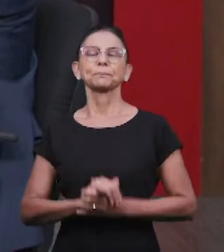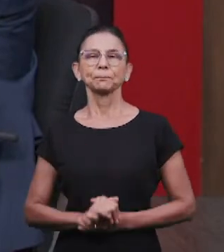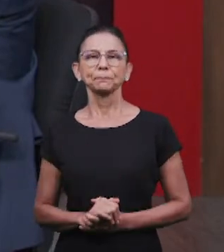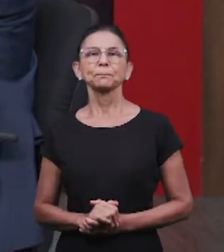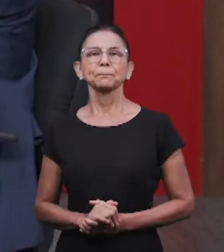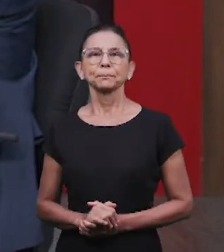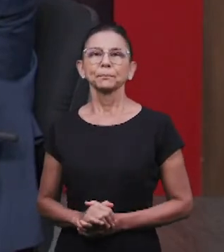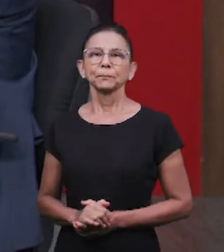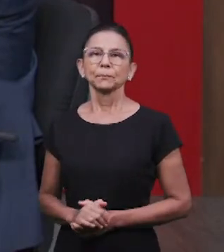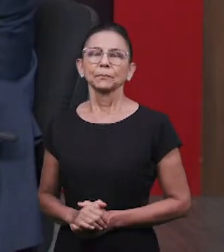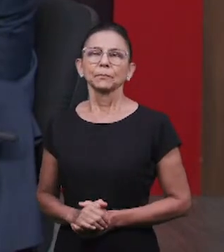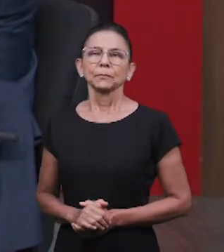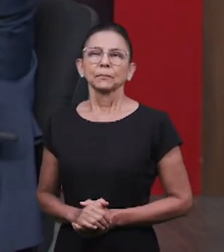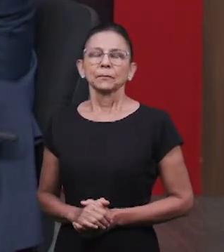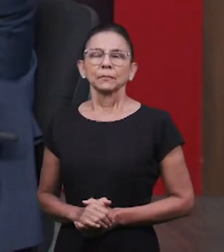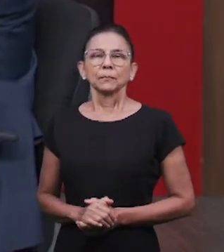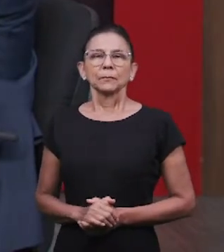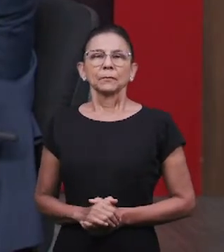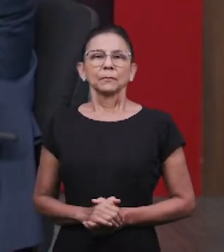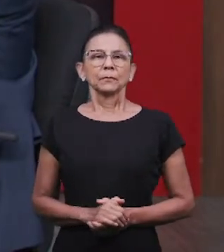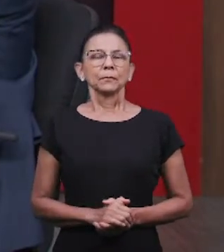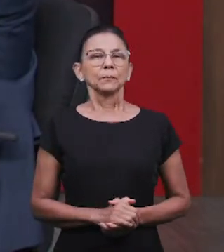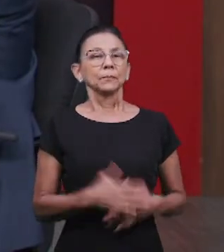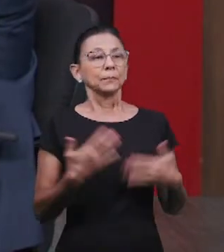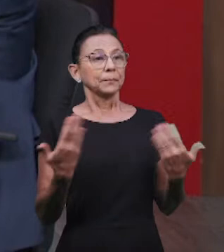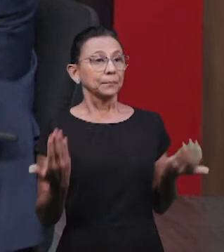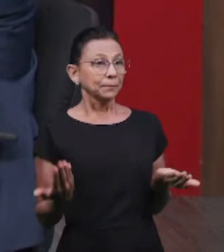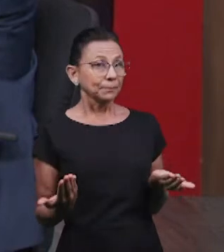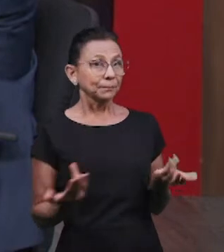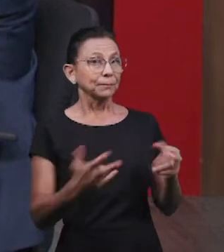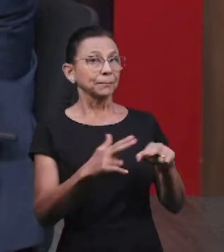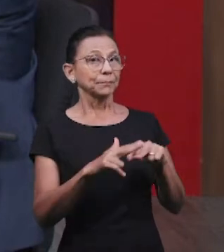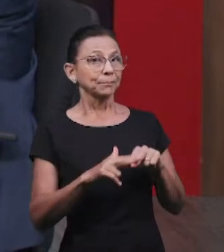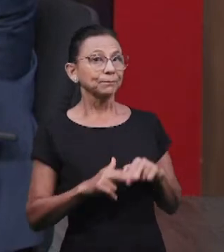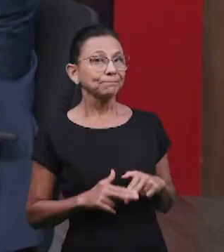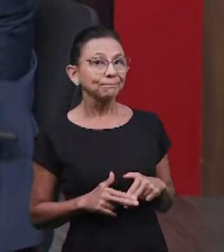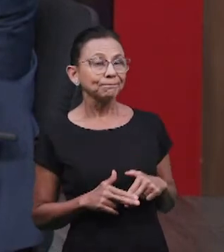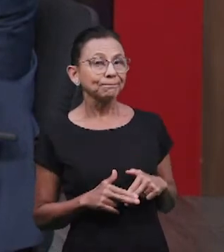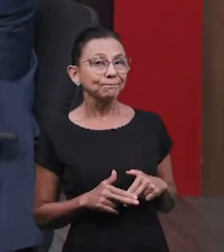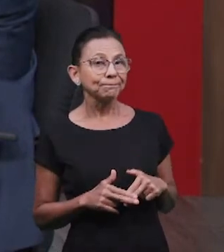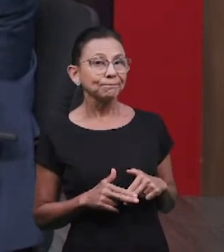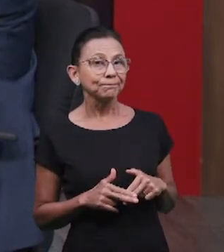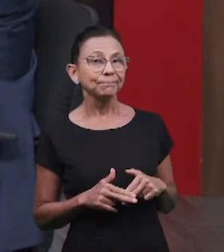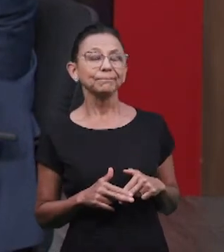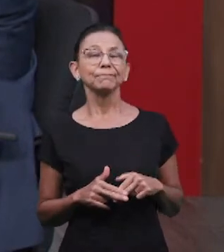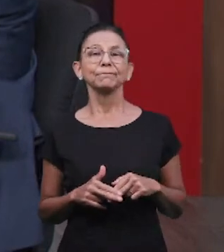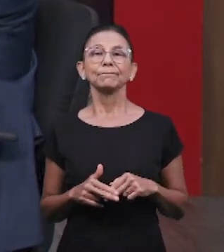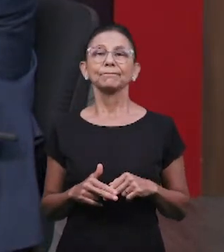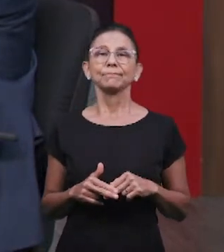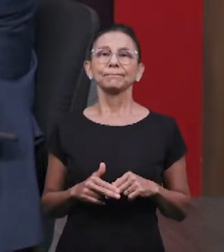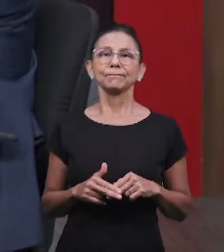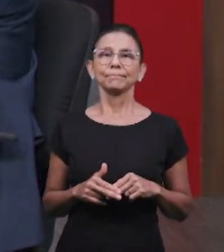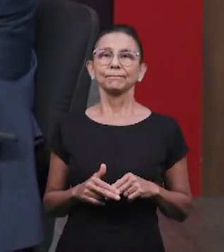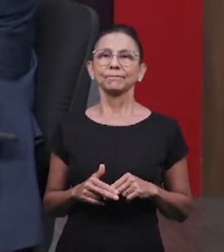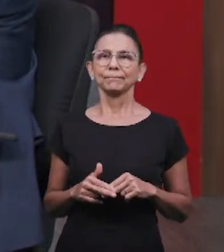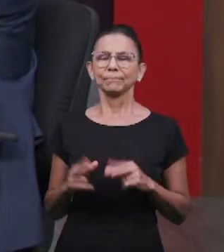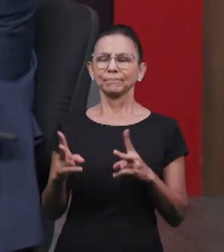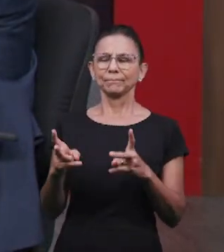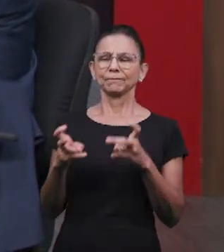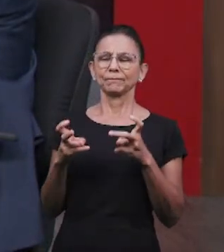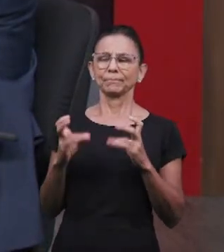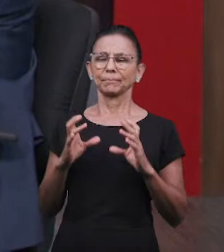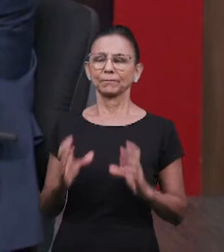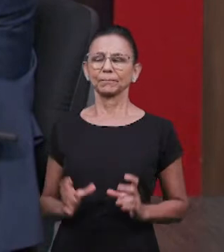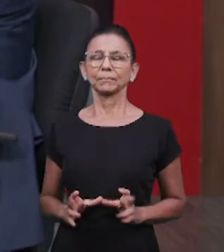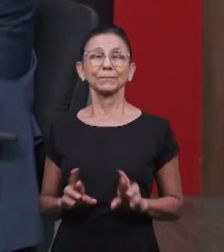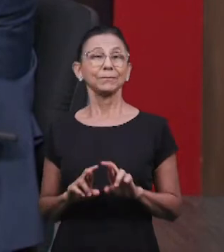poder estar junto ali, contribuindo. E aí, é por isso que muitas vezes a gente percebe um comportamento diferente da criança